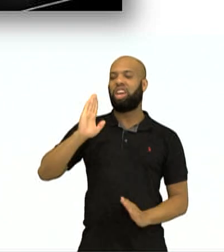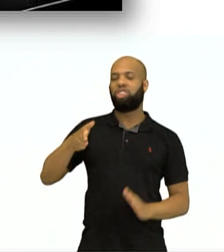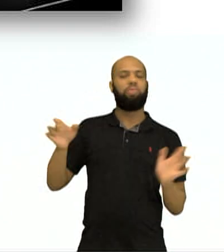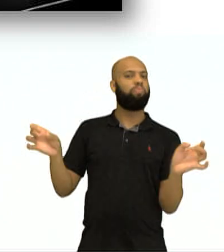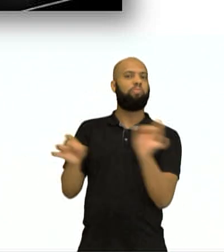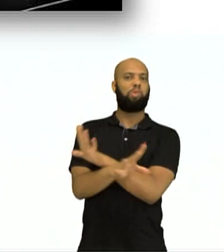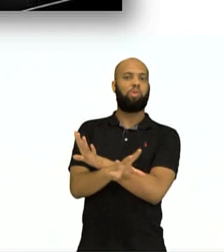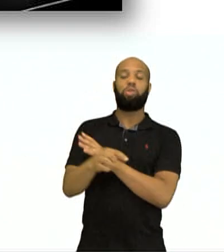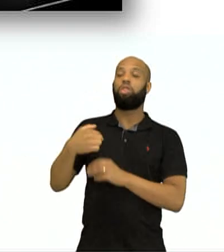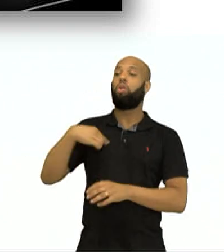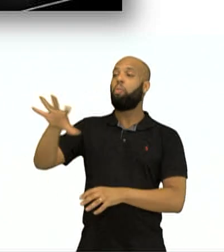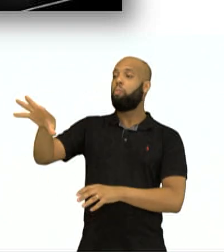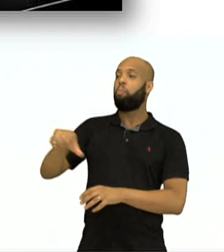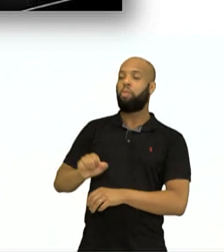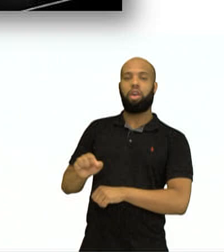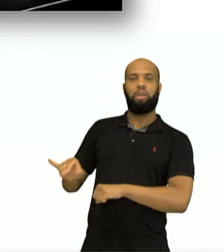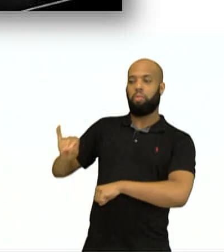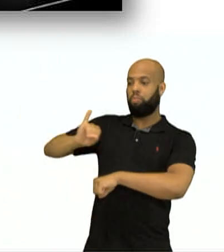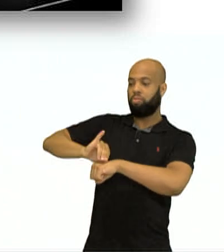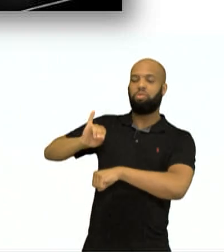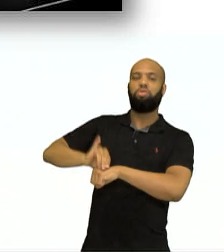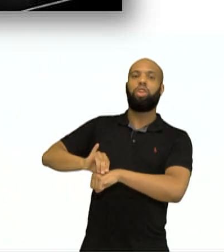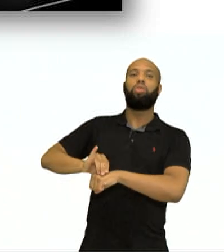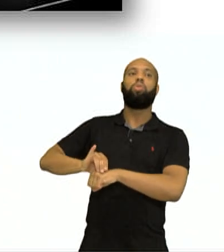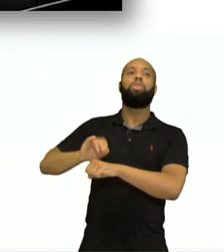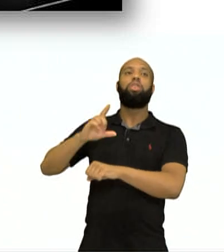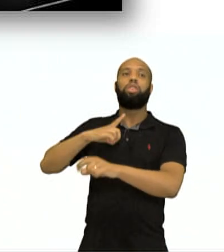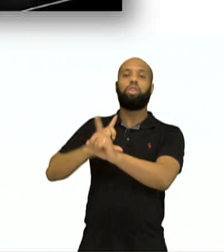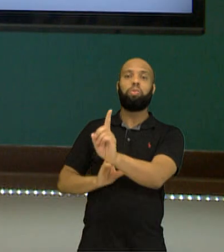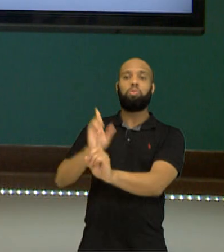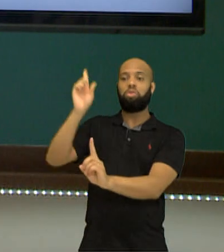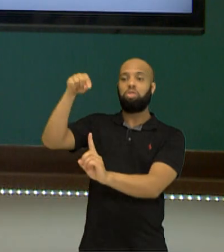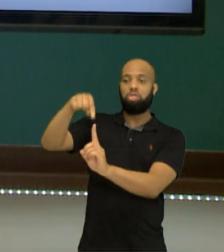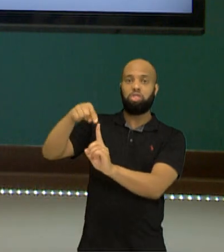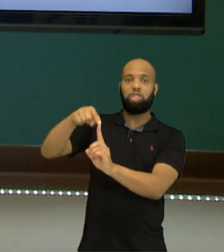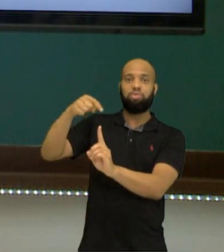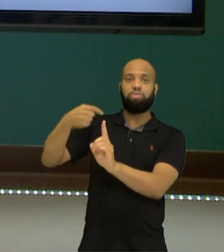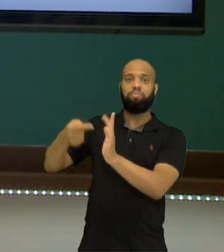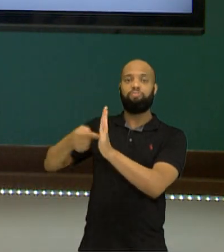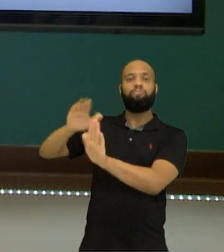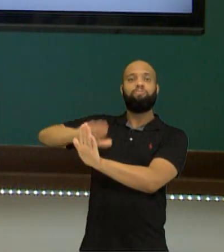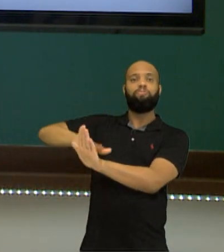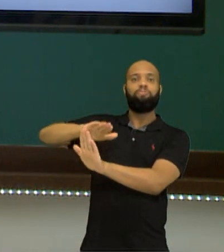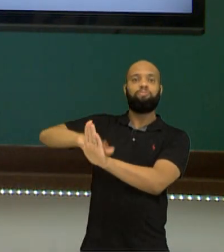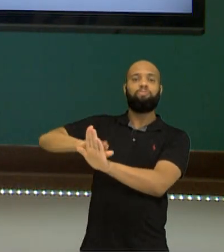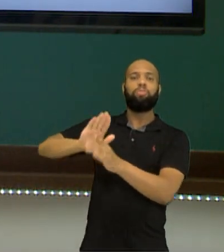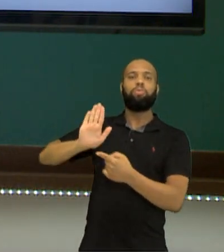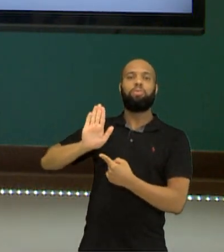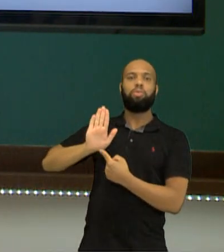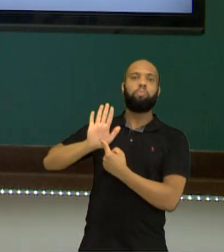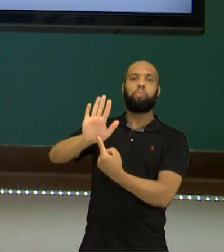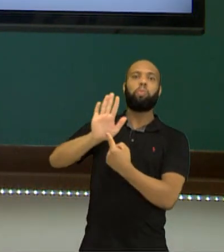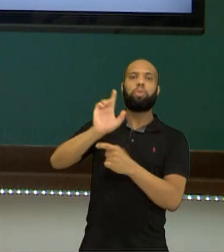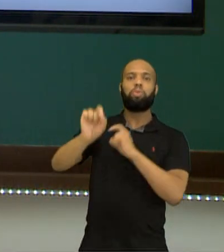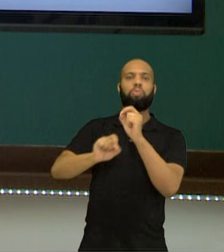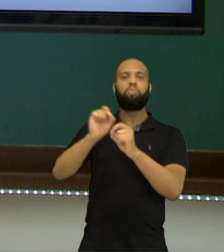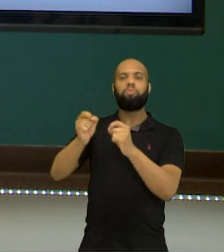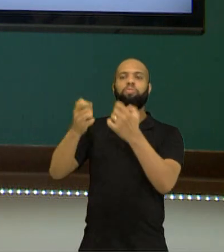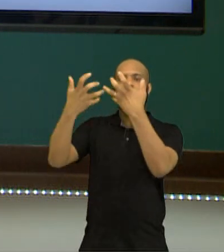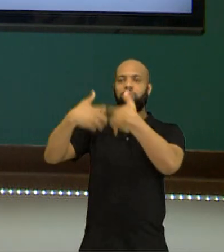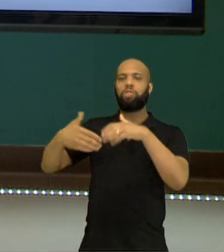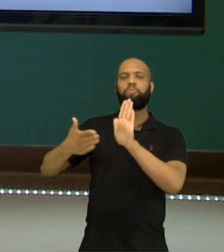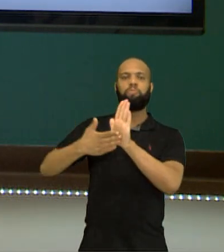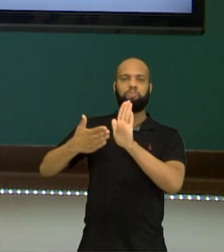objeto, tá? Para intencionalmente, de maneira subjetiva, propor uma reflexão acerca da ideia que está